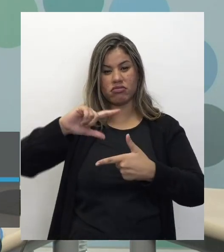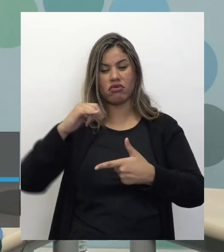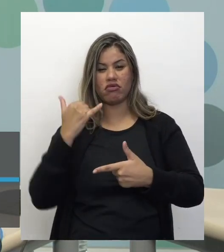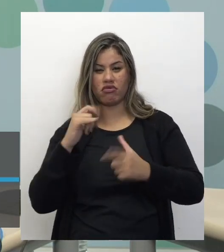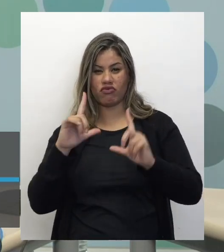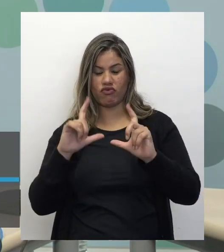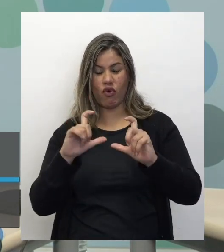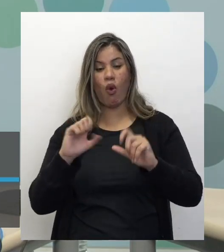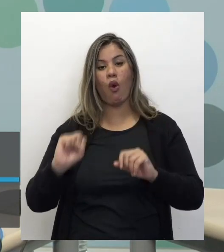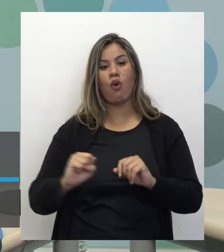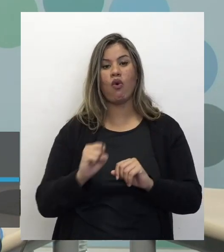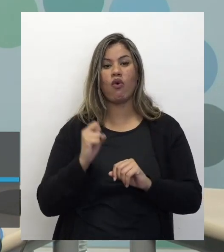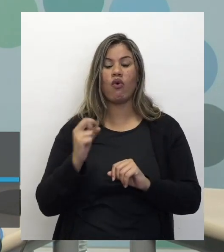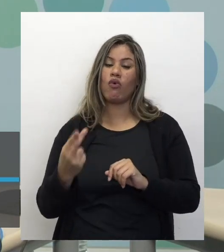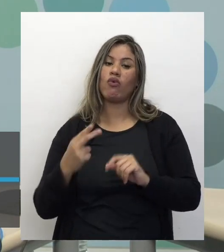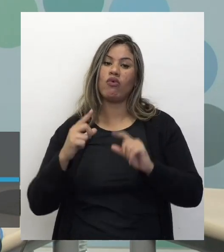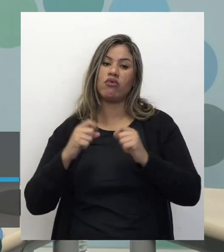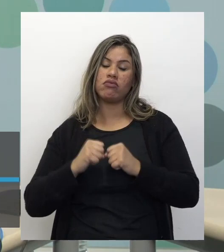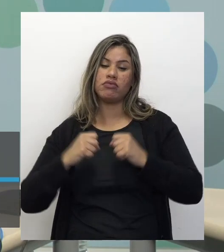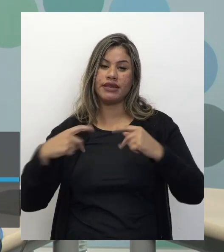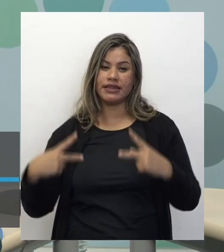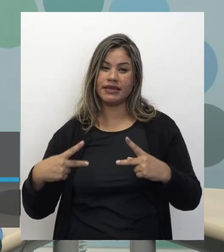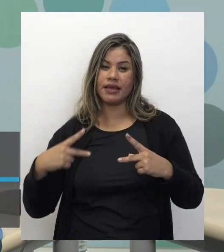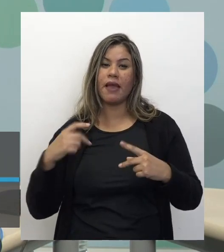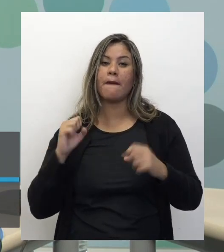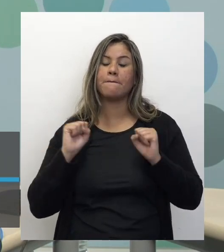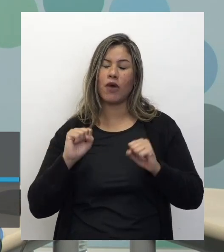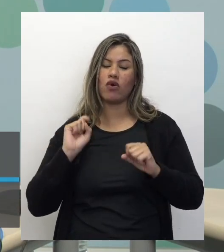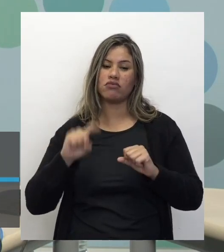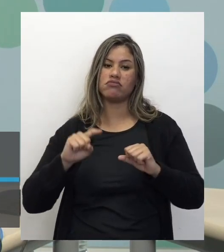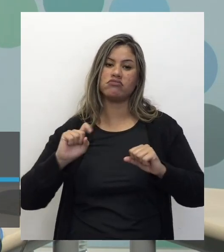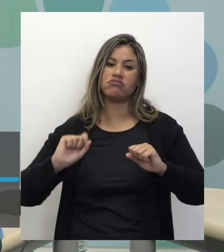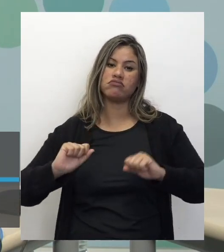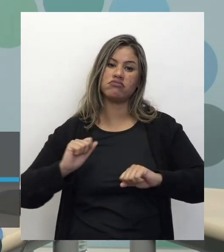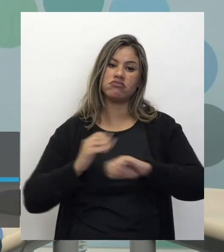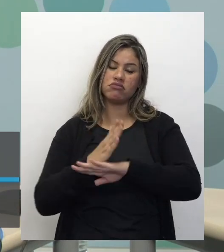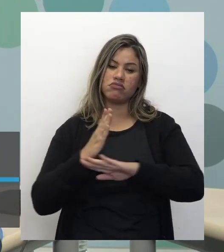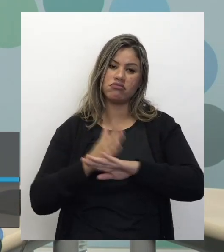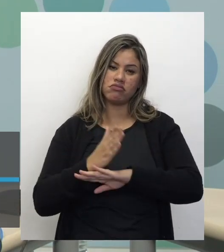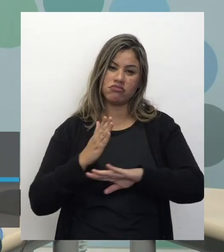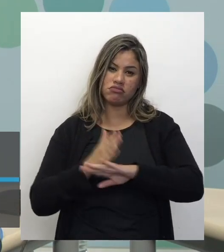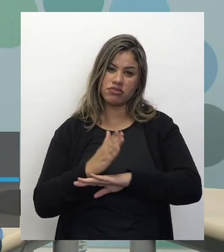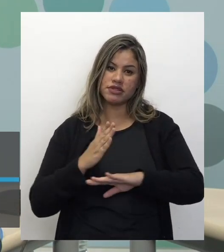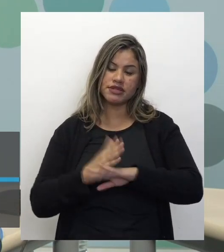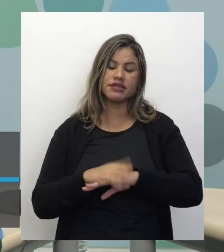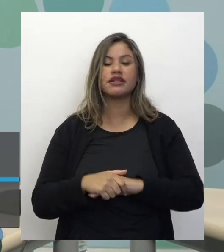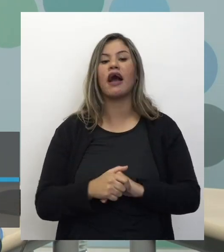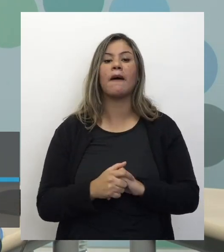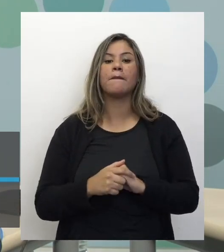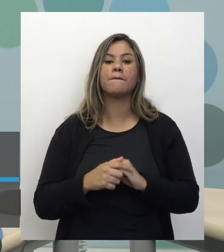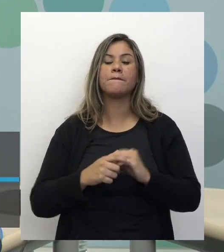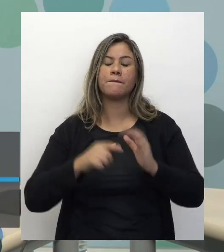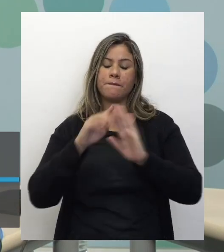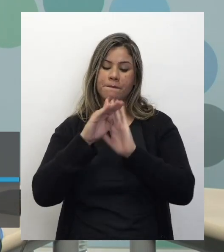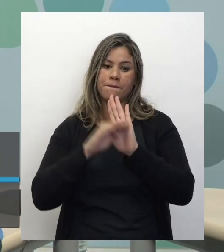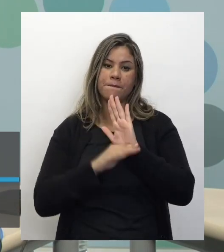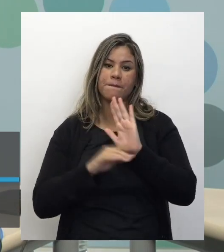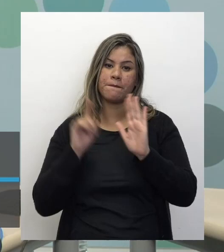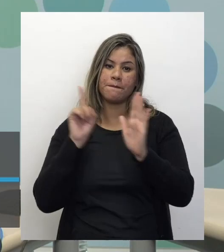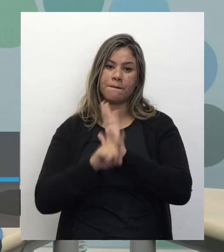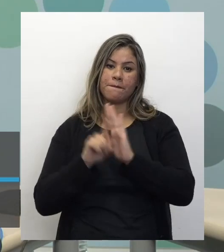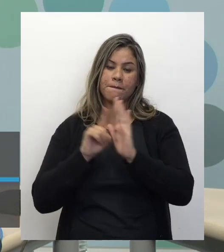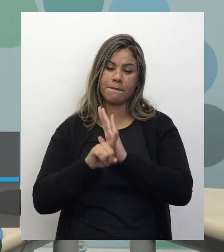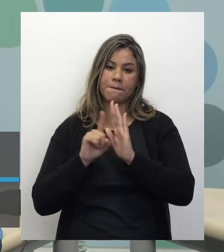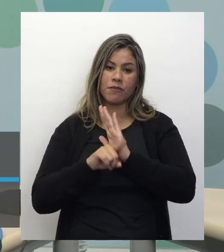um link pelo qual vocês podem acessar aí essa pesquisa, responder, colocando as opiniões